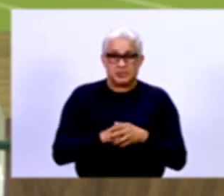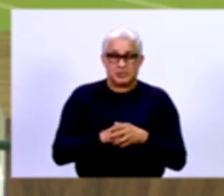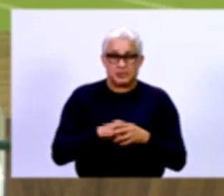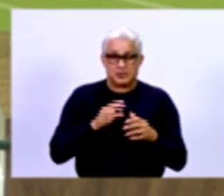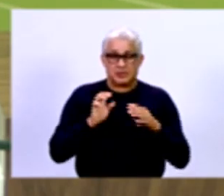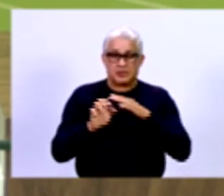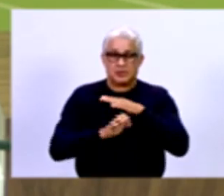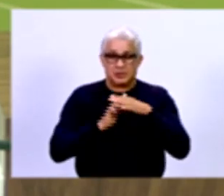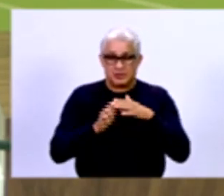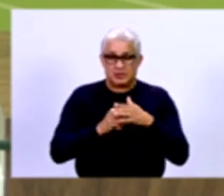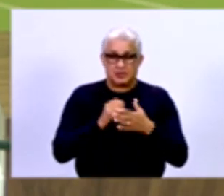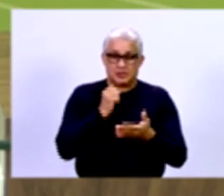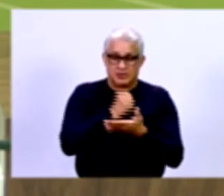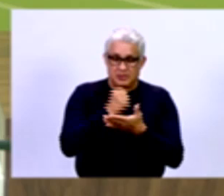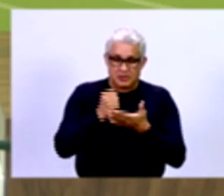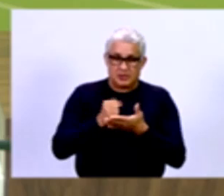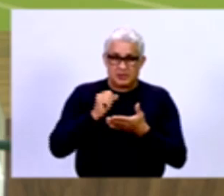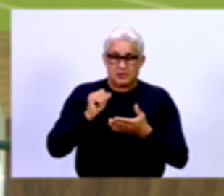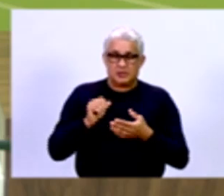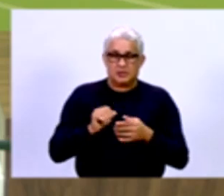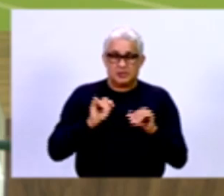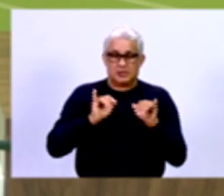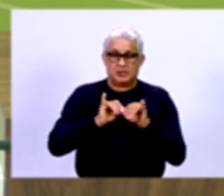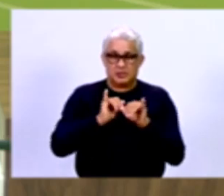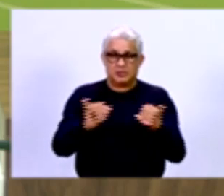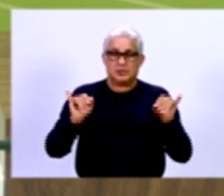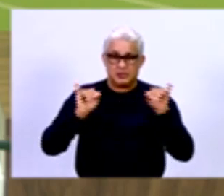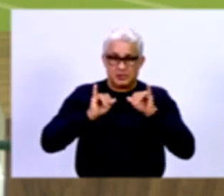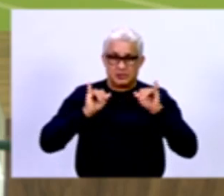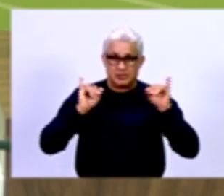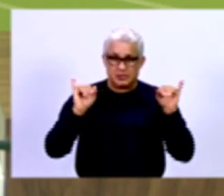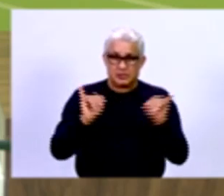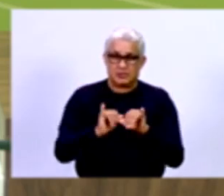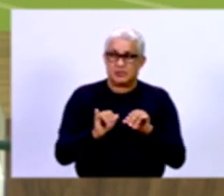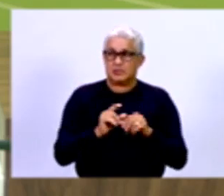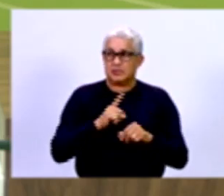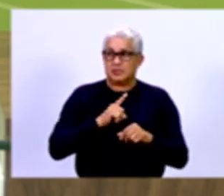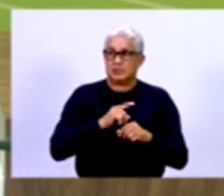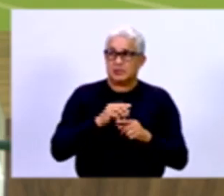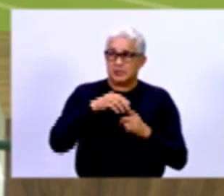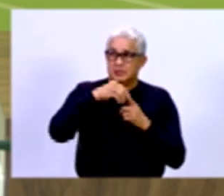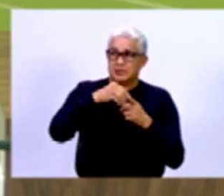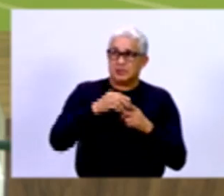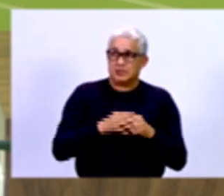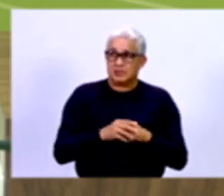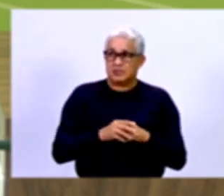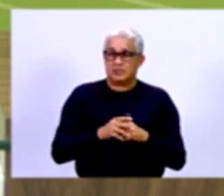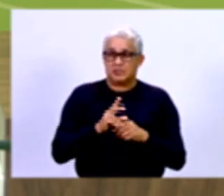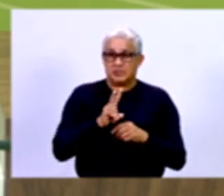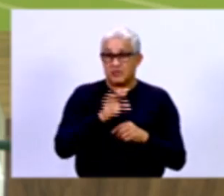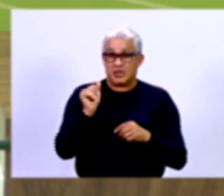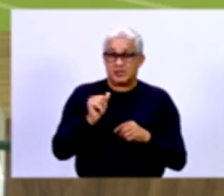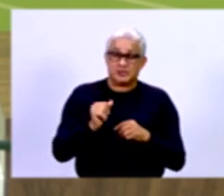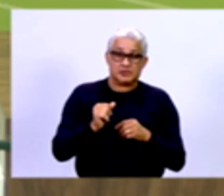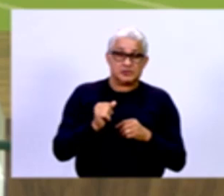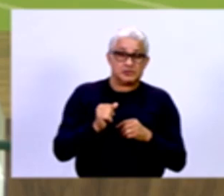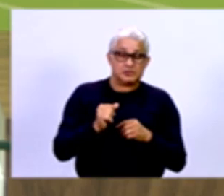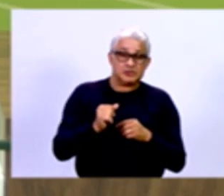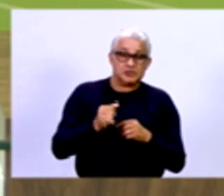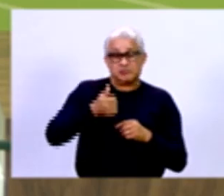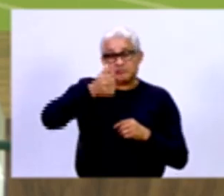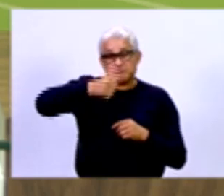empresa contratada internacional, que é Standard & Poor's, né, uma das principais, que ela vai avaliar